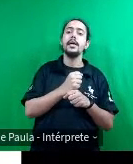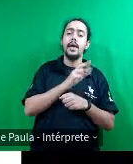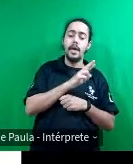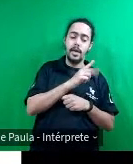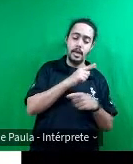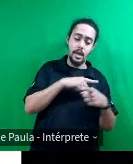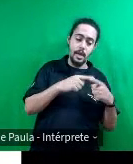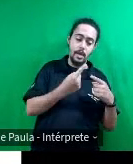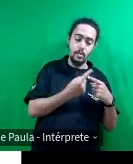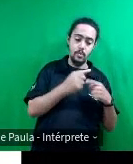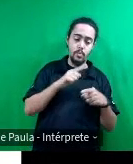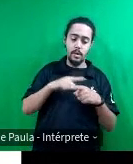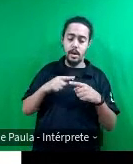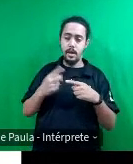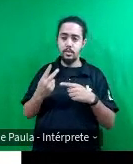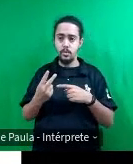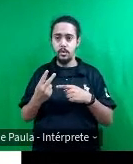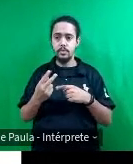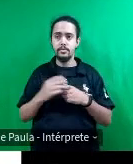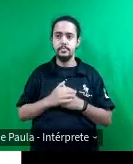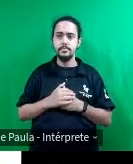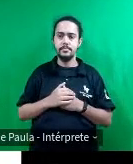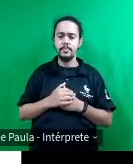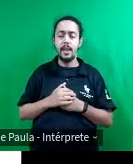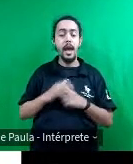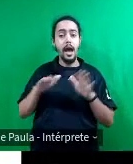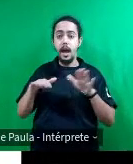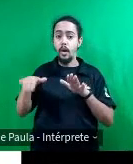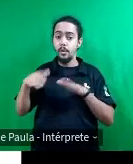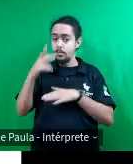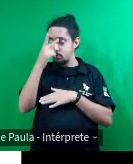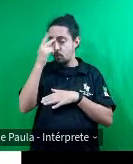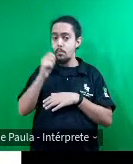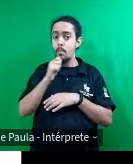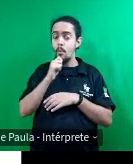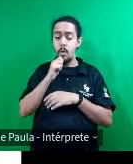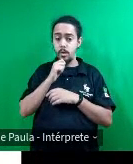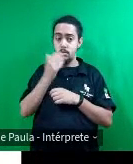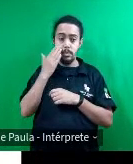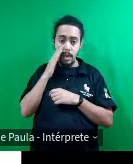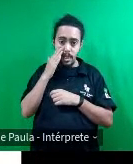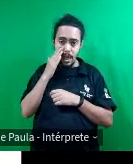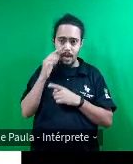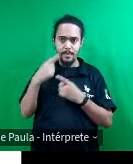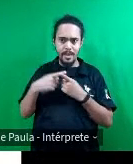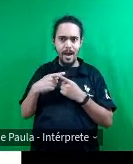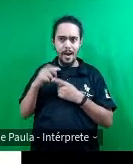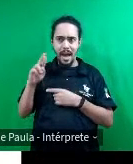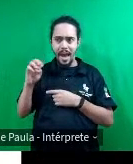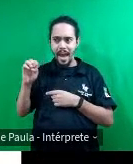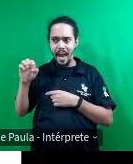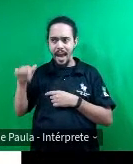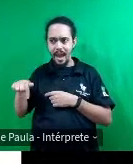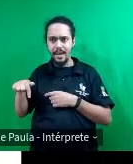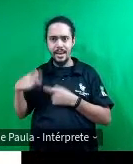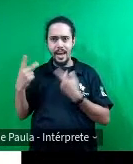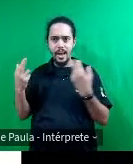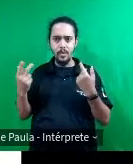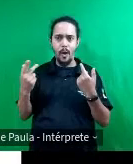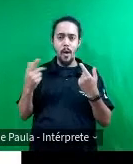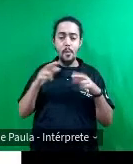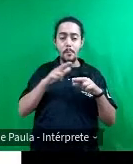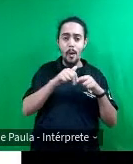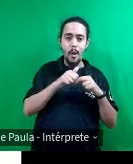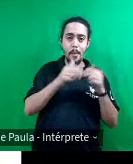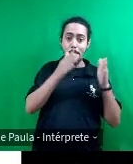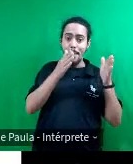grande barato que talvez alguns não tenham percebido ainda. Né? Por isso que eu faço o cálculo da associação dos resistores em paralelo.